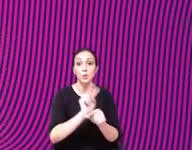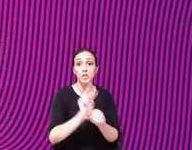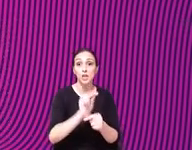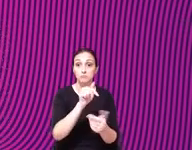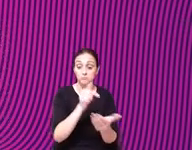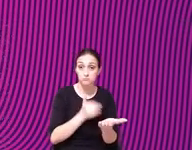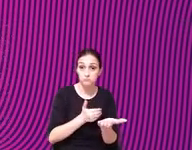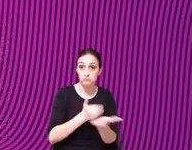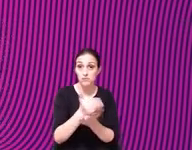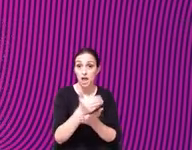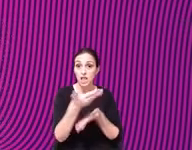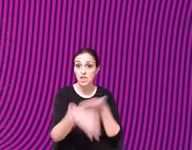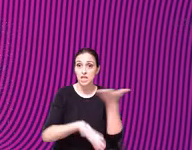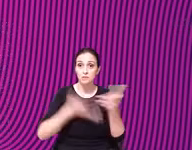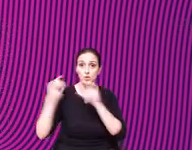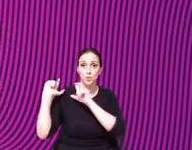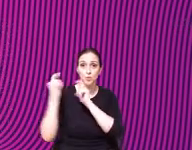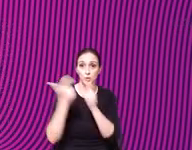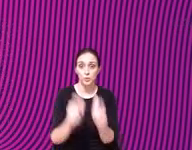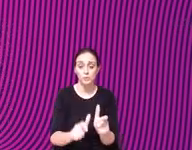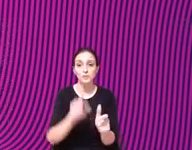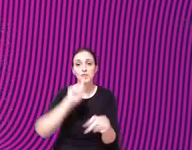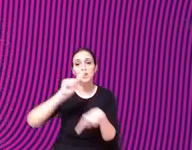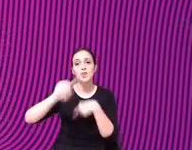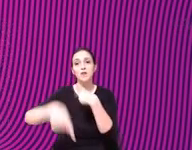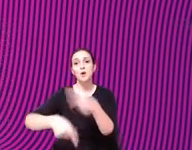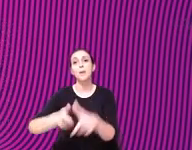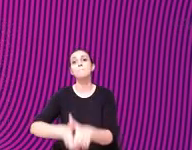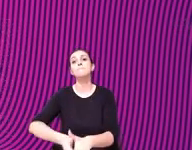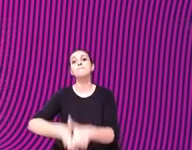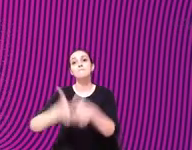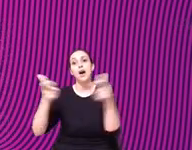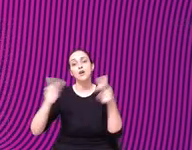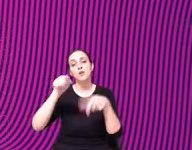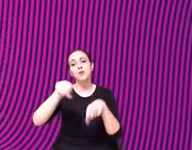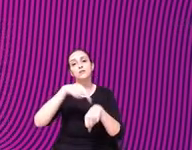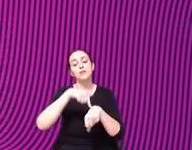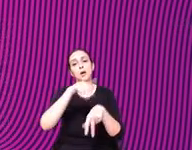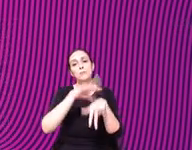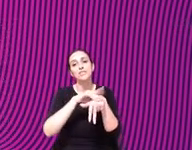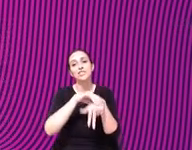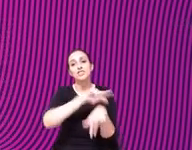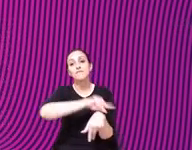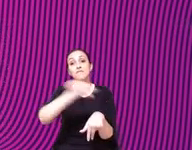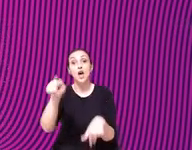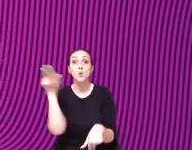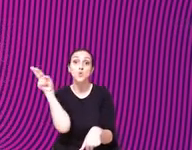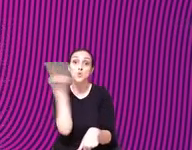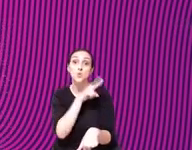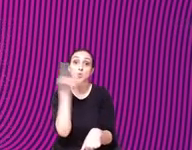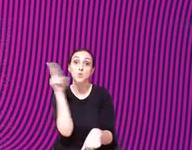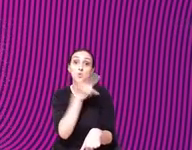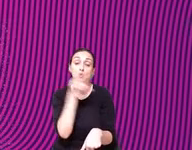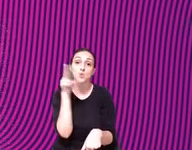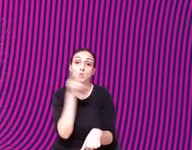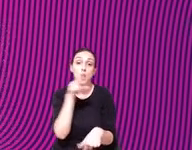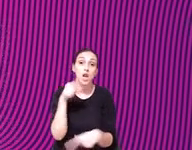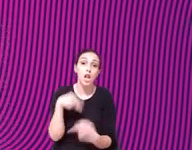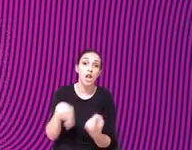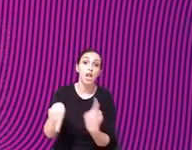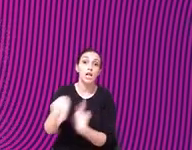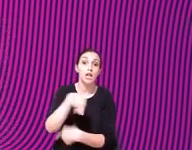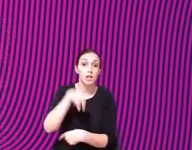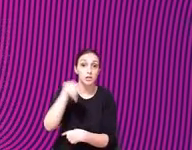em tratamento conservador, depois, na maioria das vezes, esse paciente chega numa emergência dialítica nos nossos